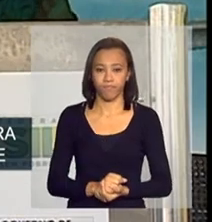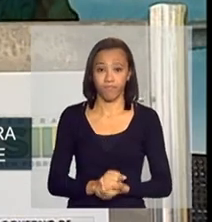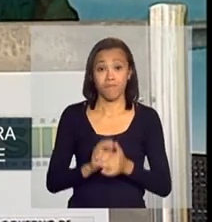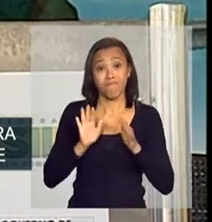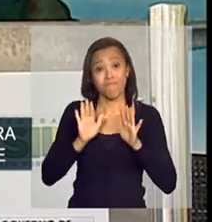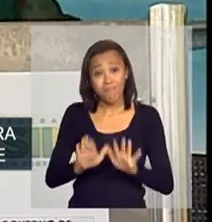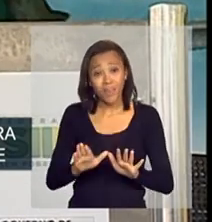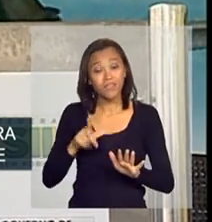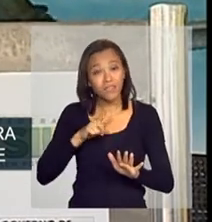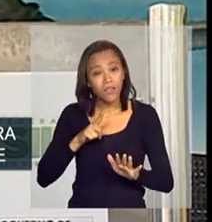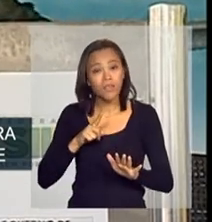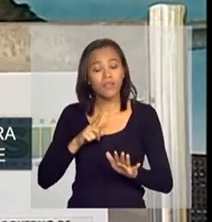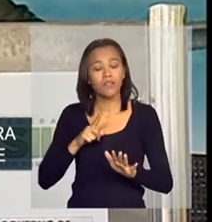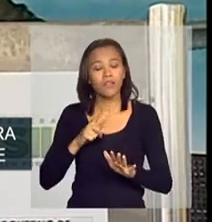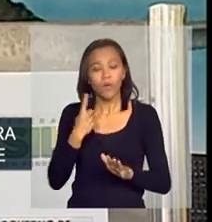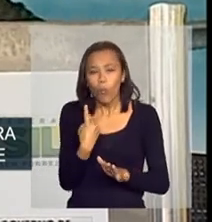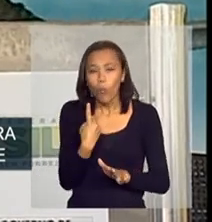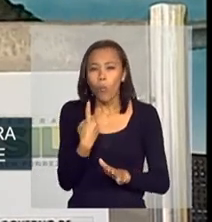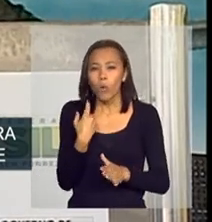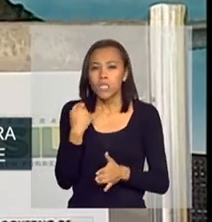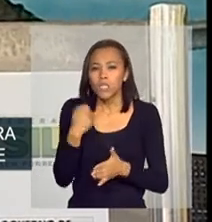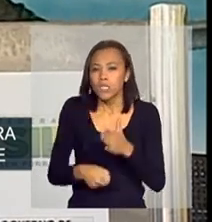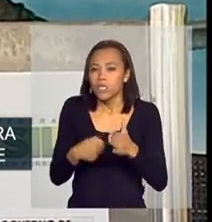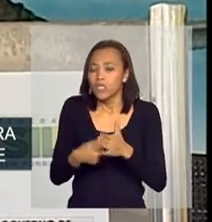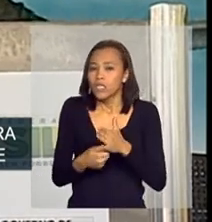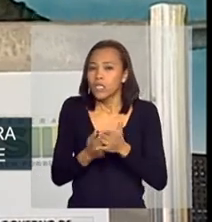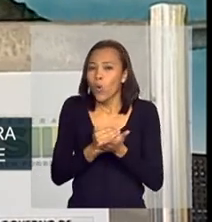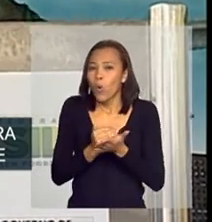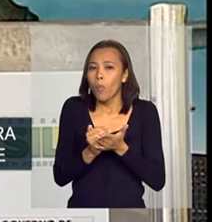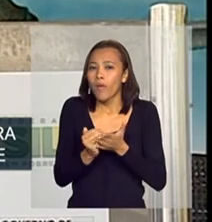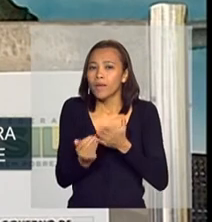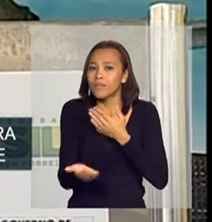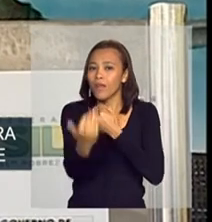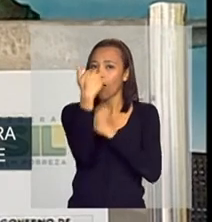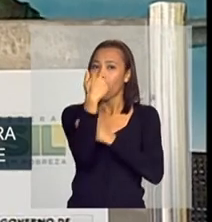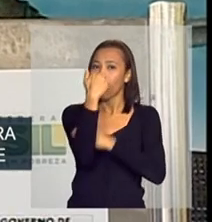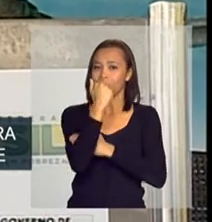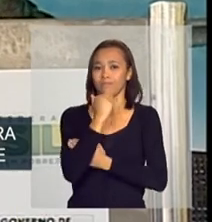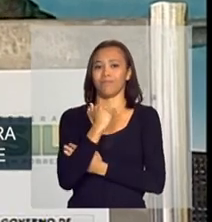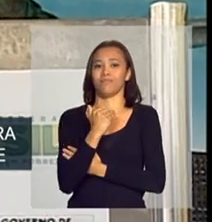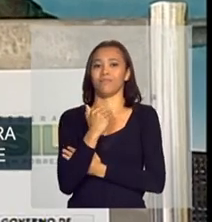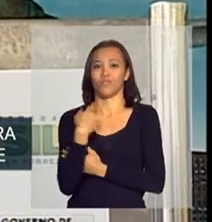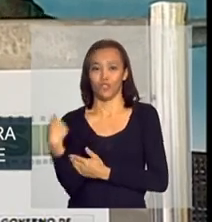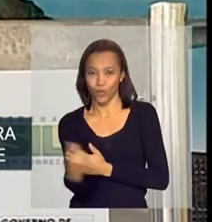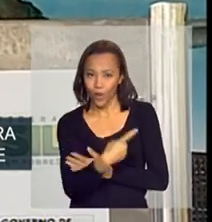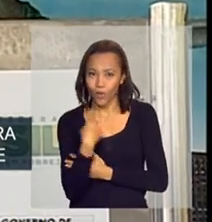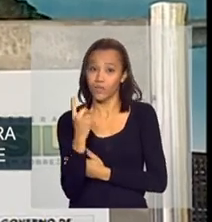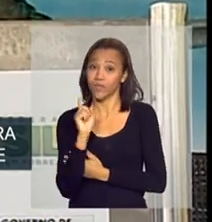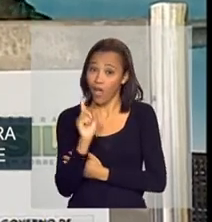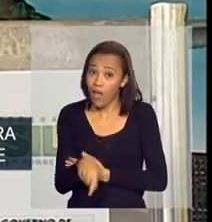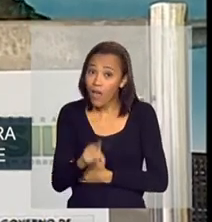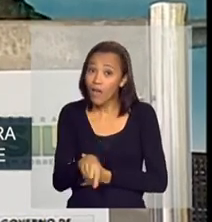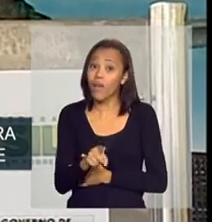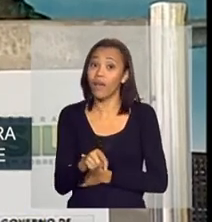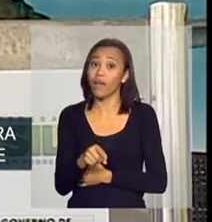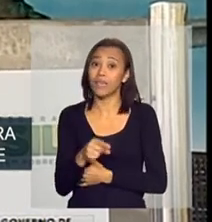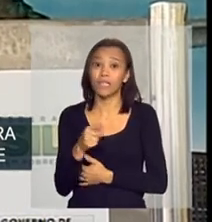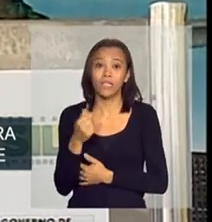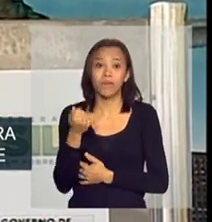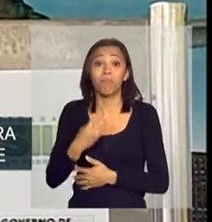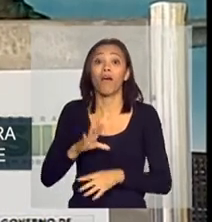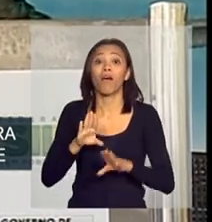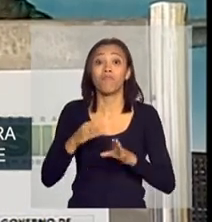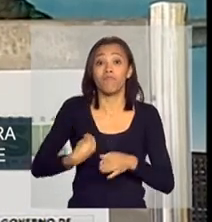Mas tem uma luta, Deda, que sai de dentro de nós. É a luta que nós temos de enfrentar para